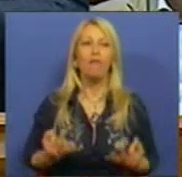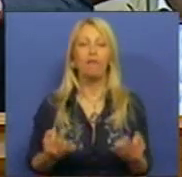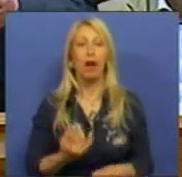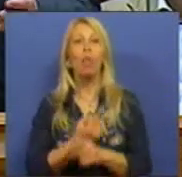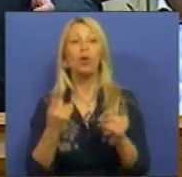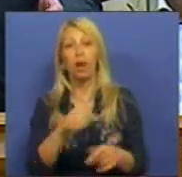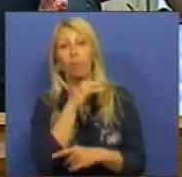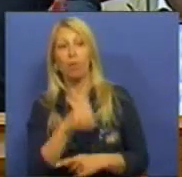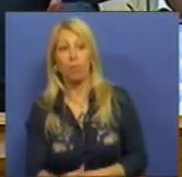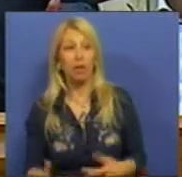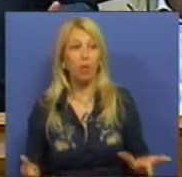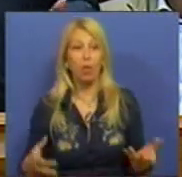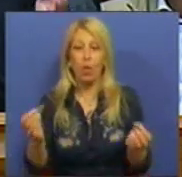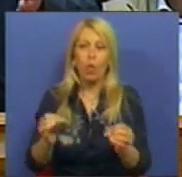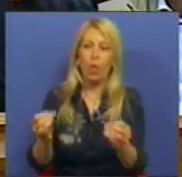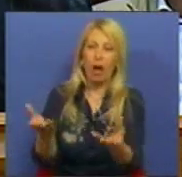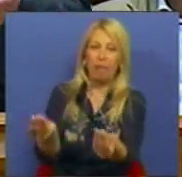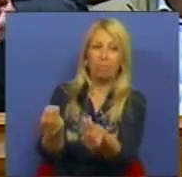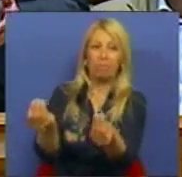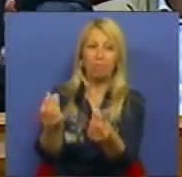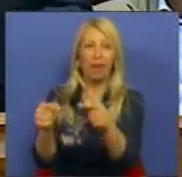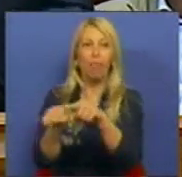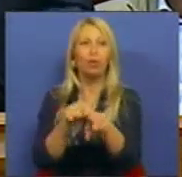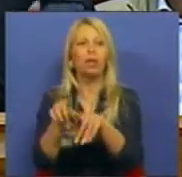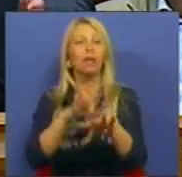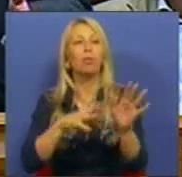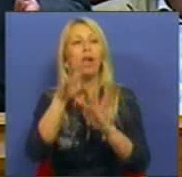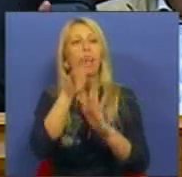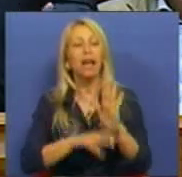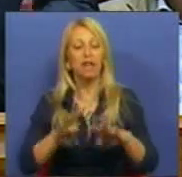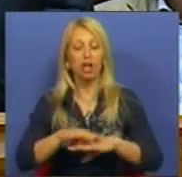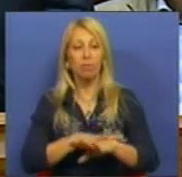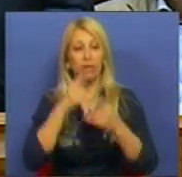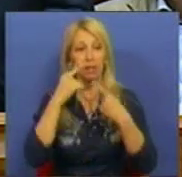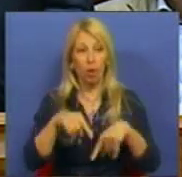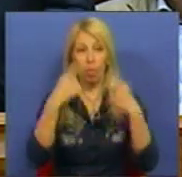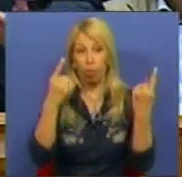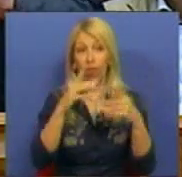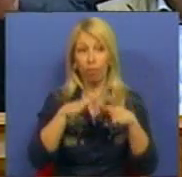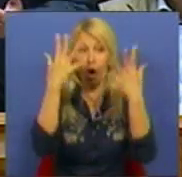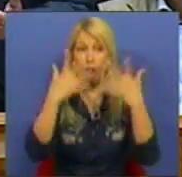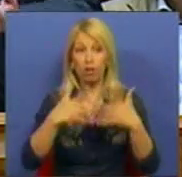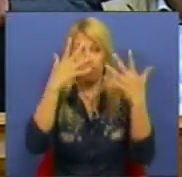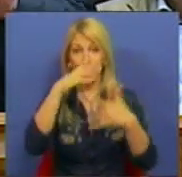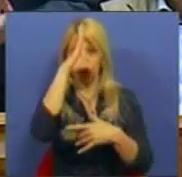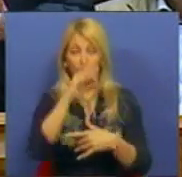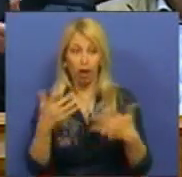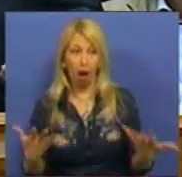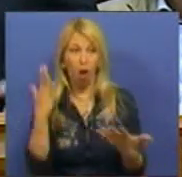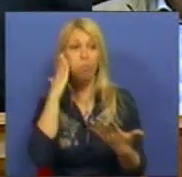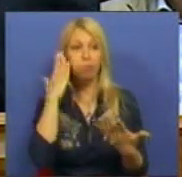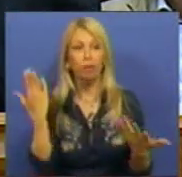sido uma inexistência política nas regras sobre a administração pública no Orçamento de Estado em vigor. Não esperávamos que fizesse